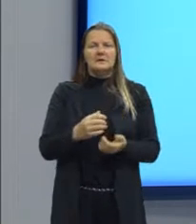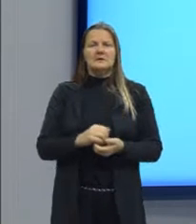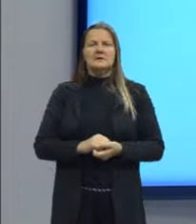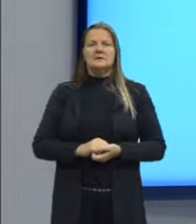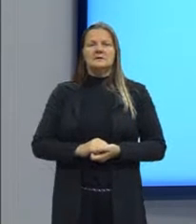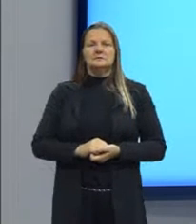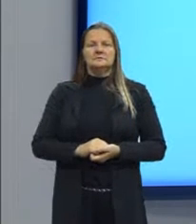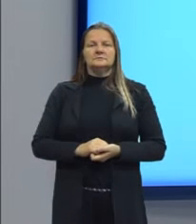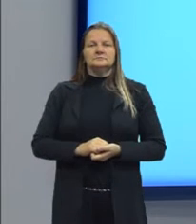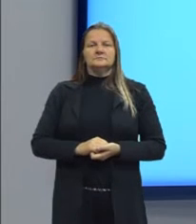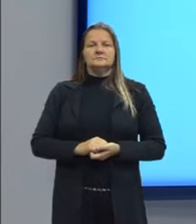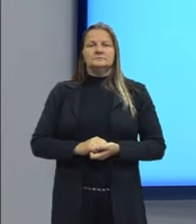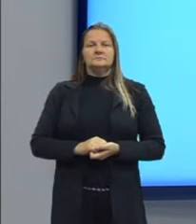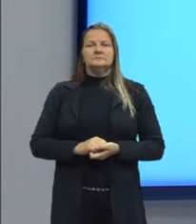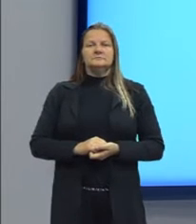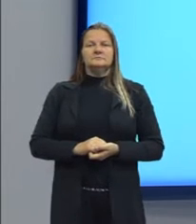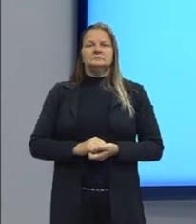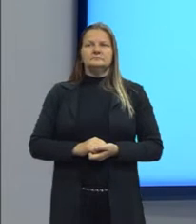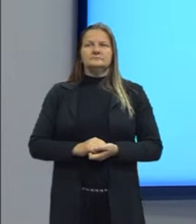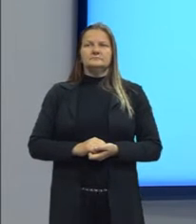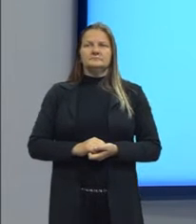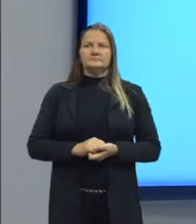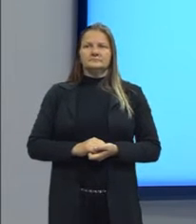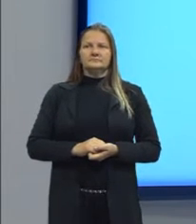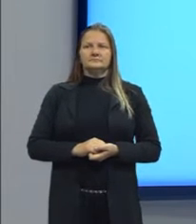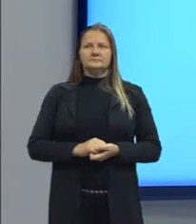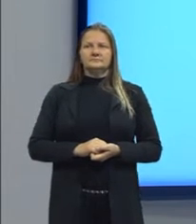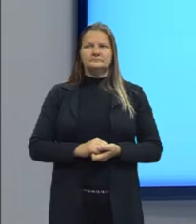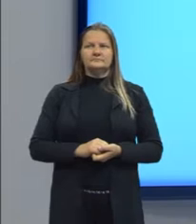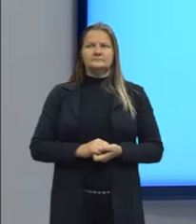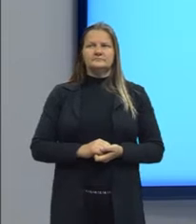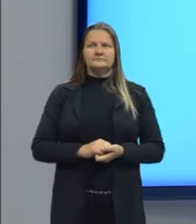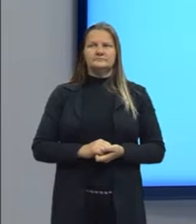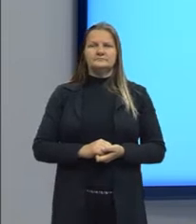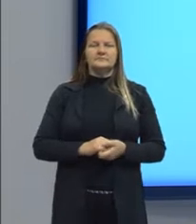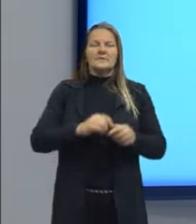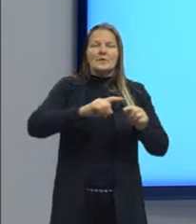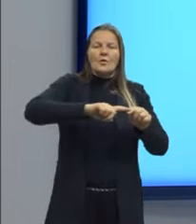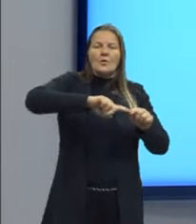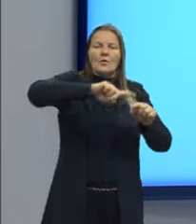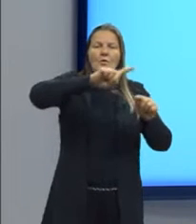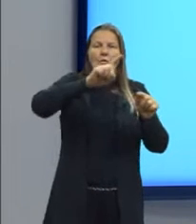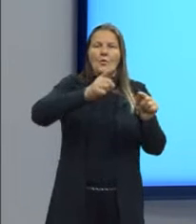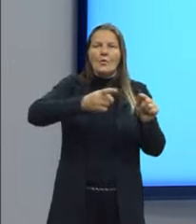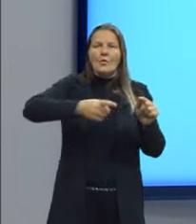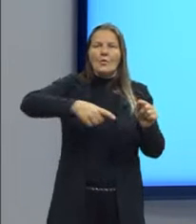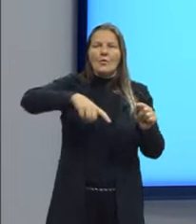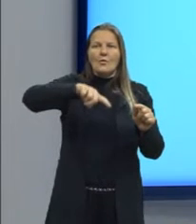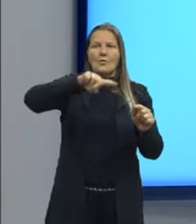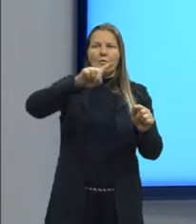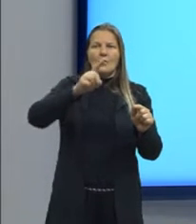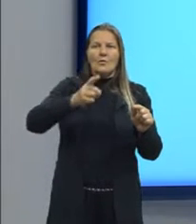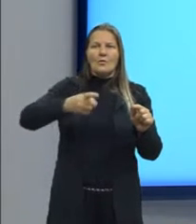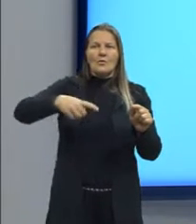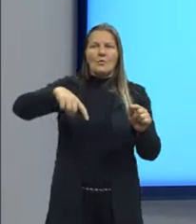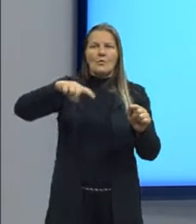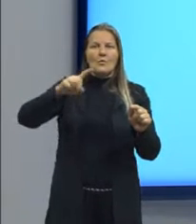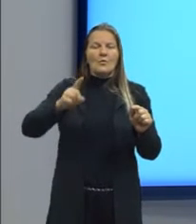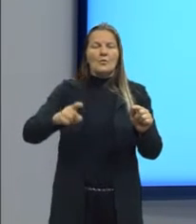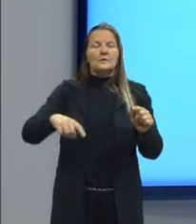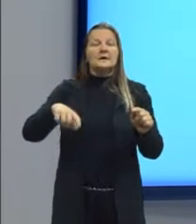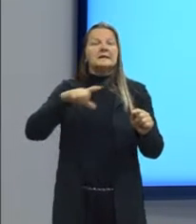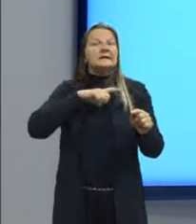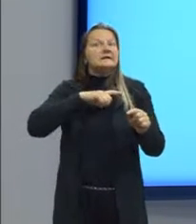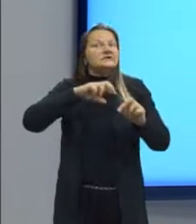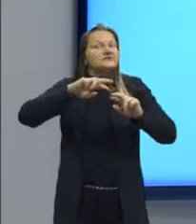muito parecido as duas tá e as ondas né A gente vai ver isso mais para frente existem vários